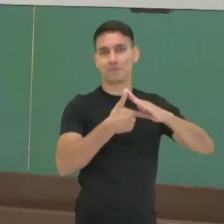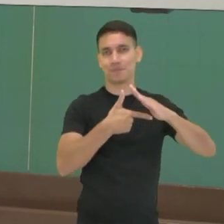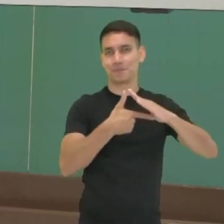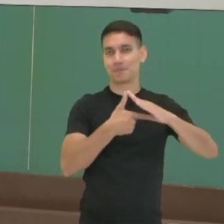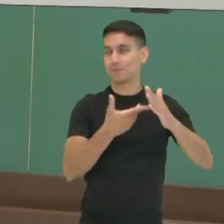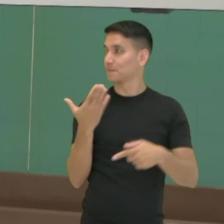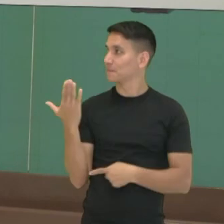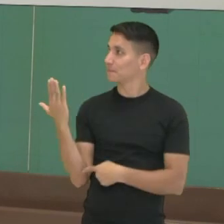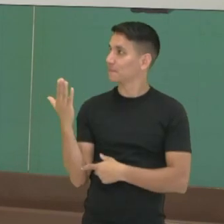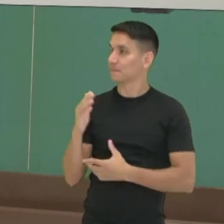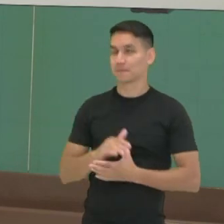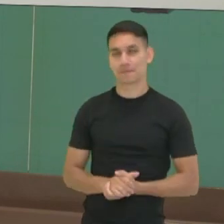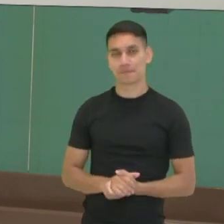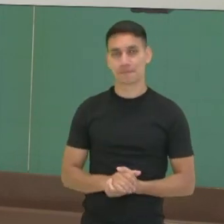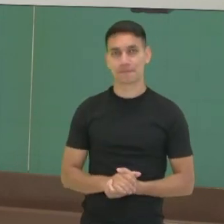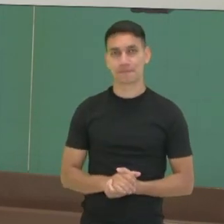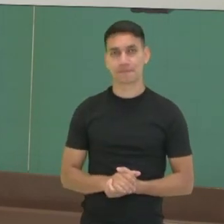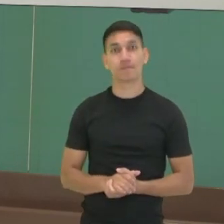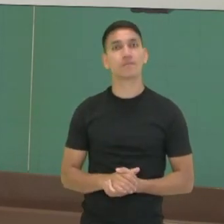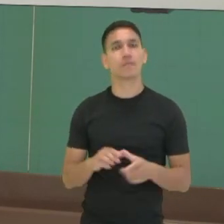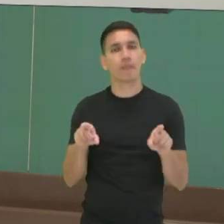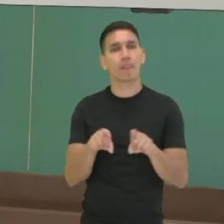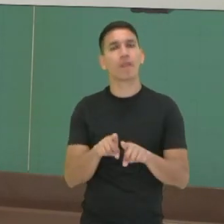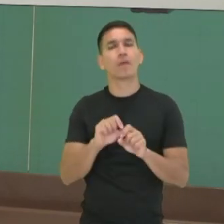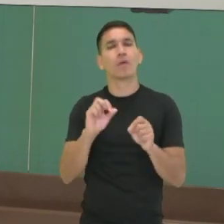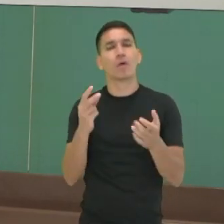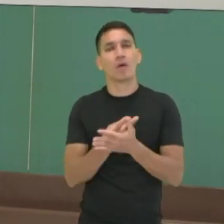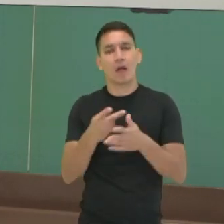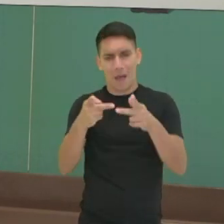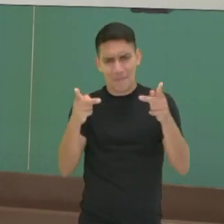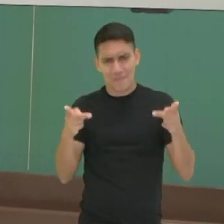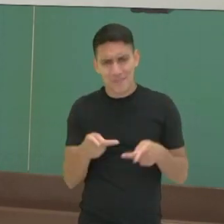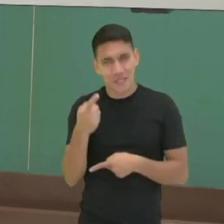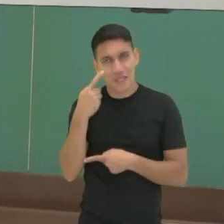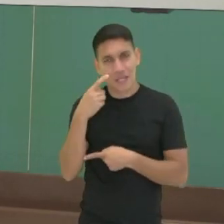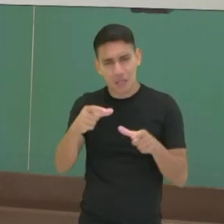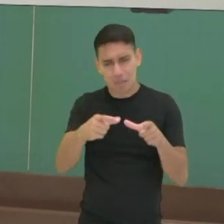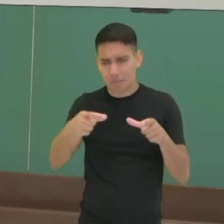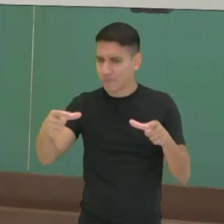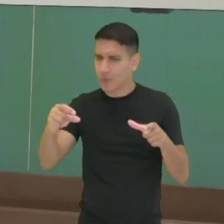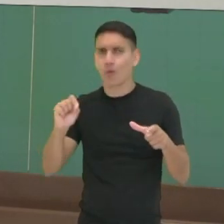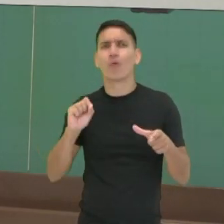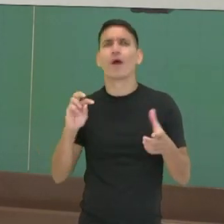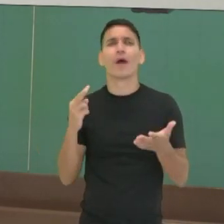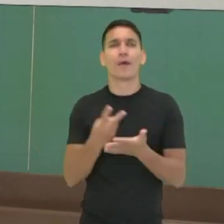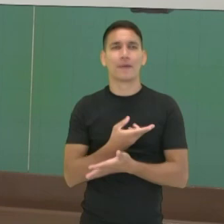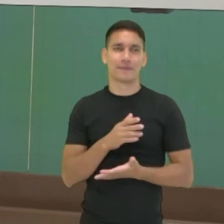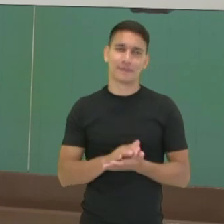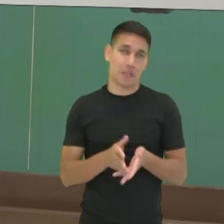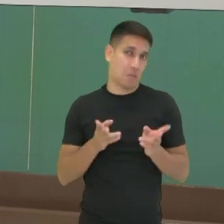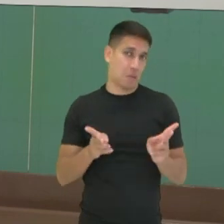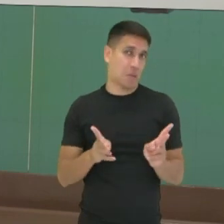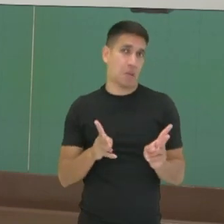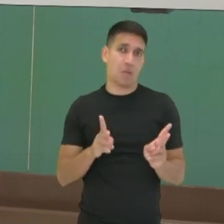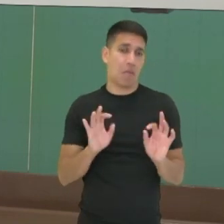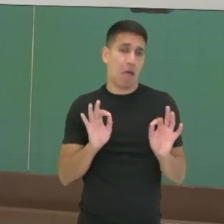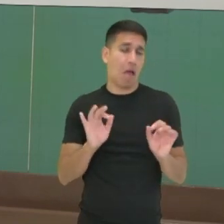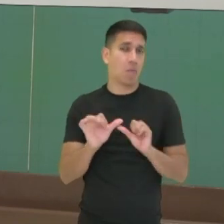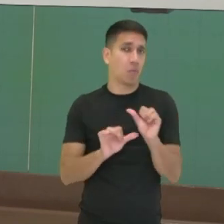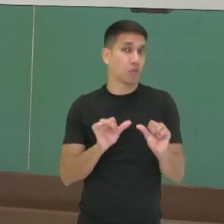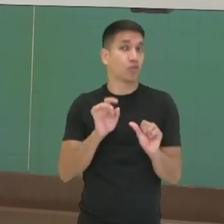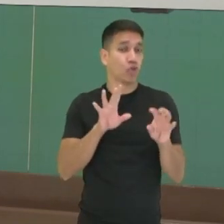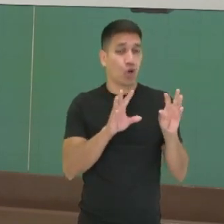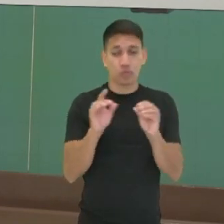esquerdo. E um quarto de pizza aqui, o que aconteceu com ele? Gente, praticamente nada, ele só mudou de